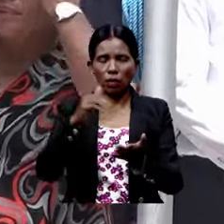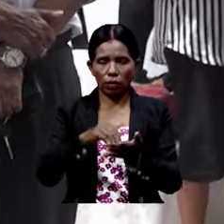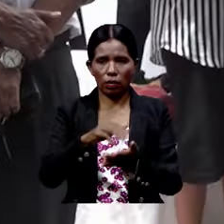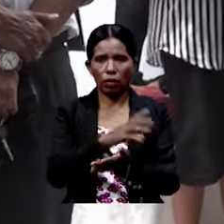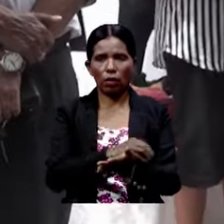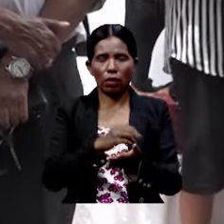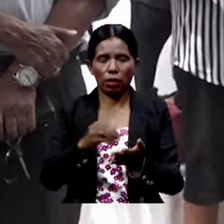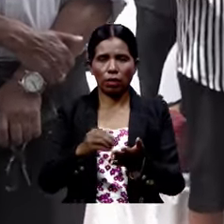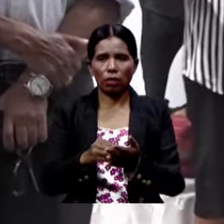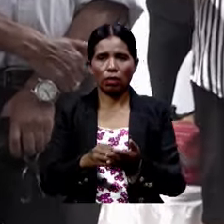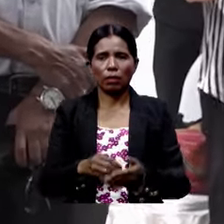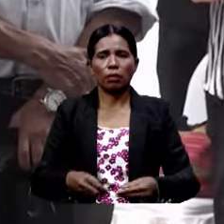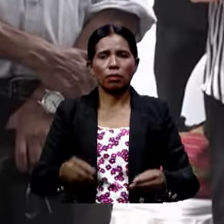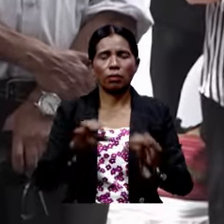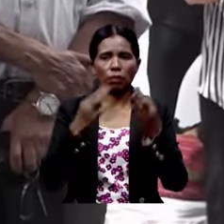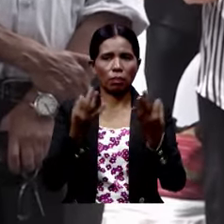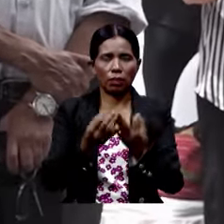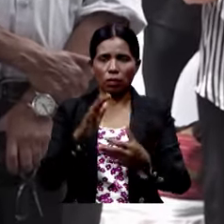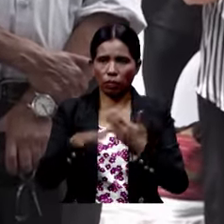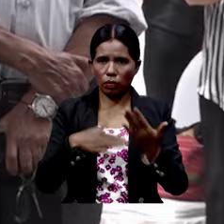sentidas condolências com a família Toma.